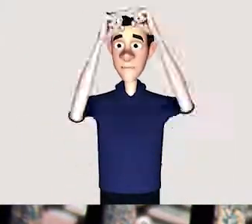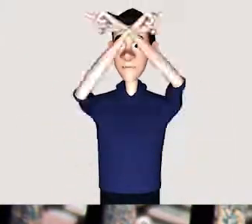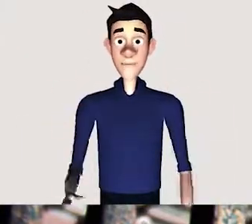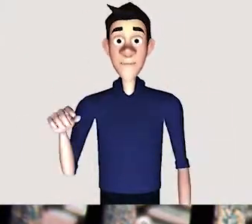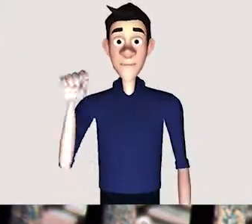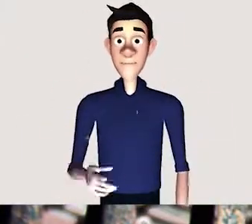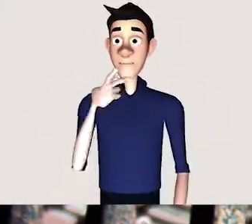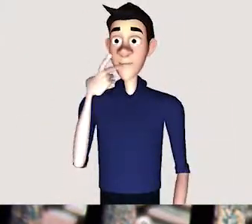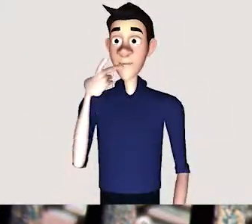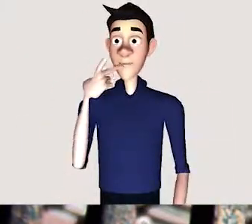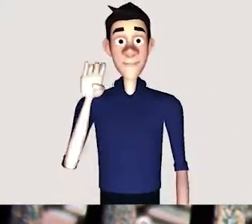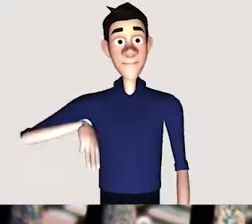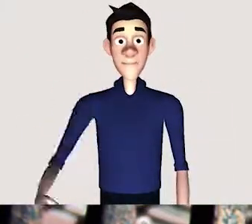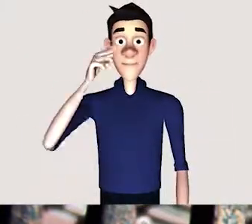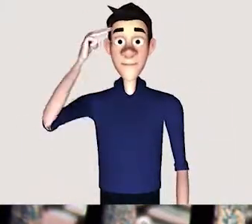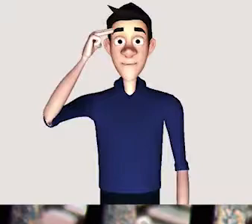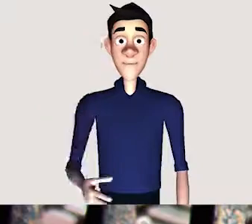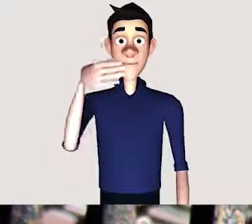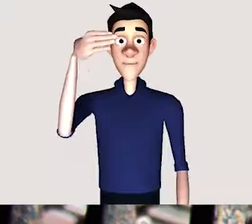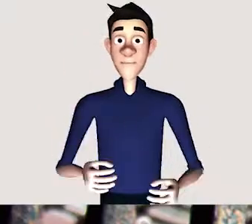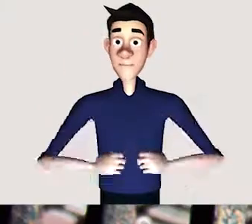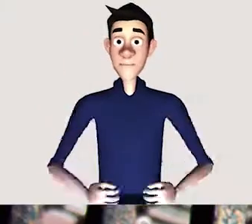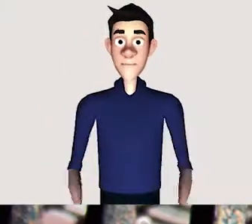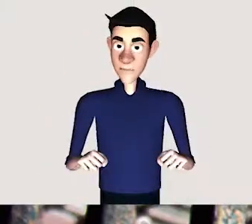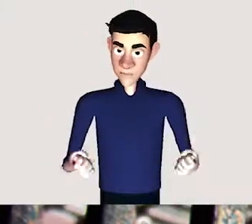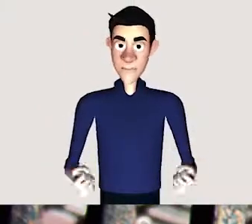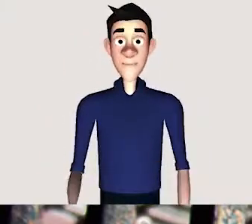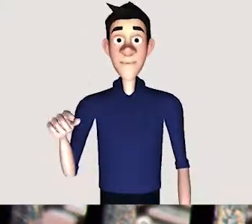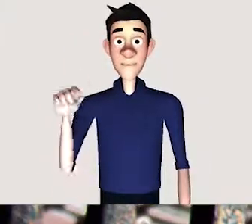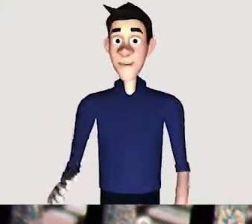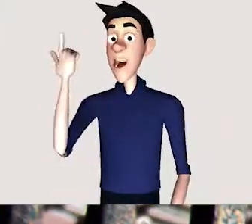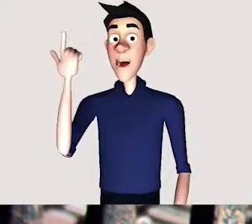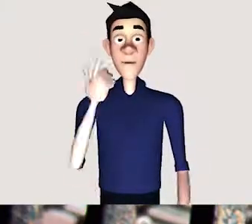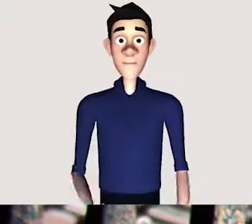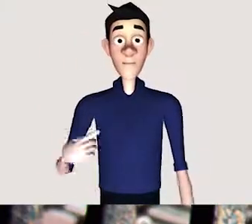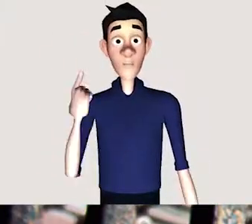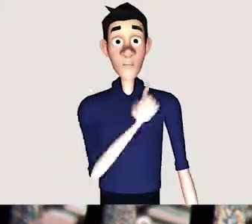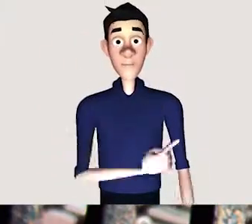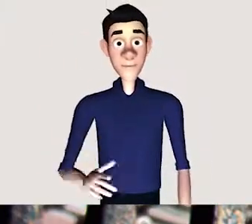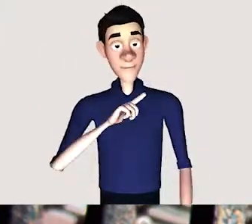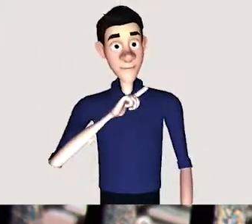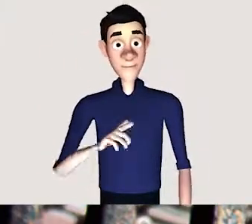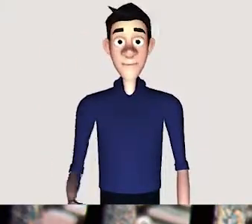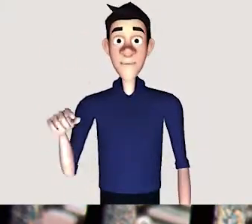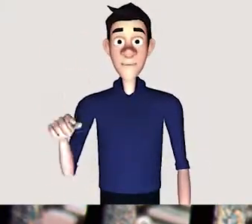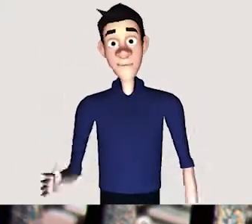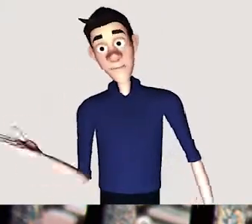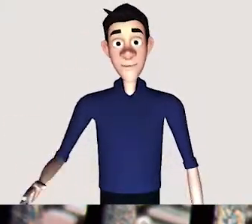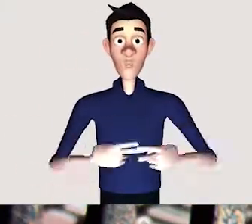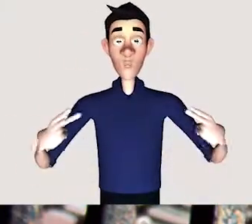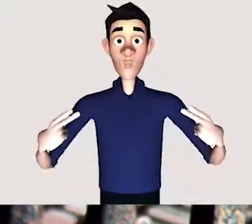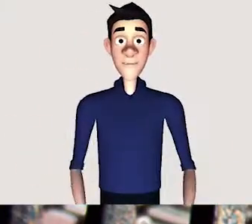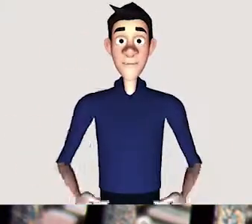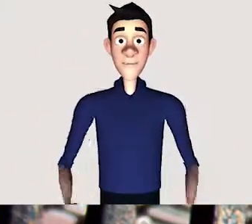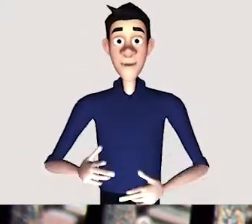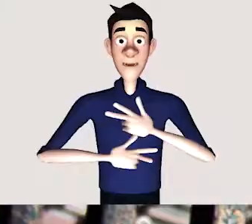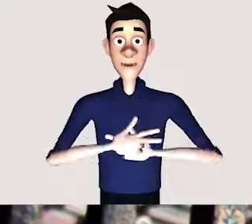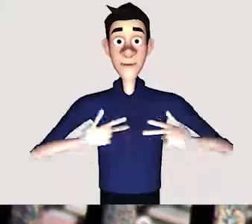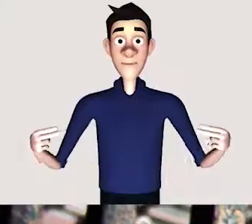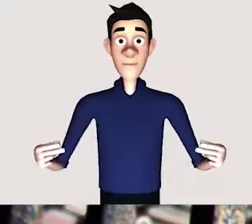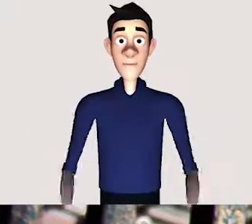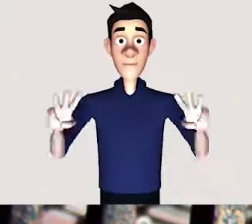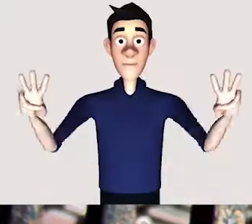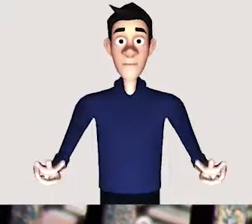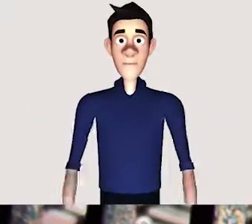portanto, espaços complexos, práticas complexas, que articulam memória,